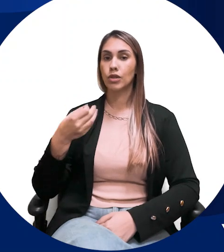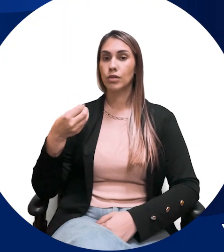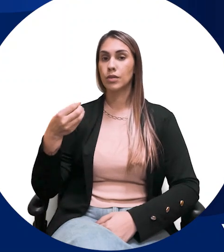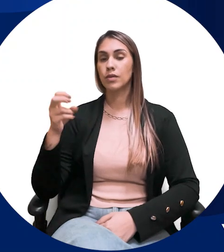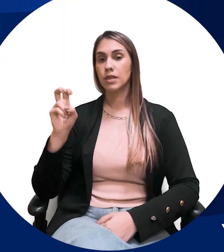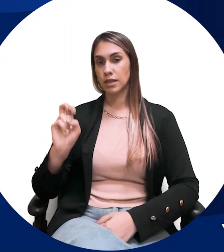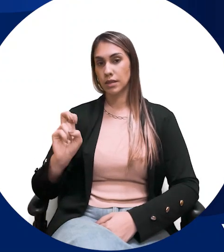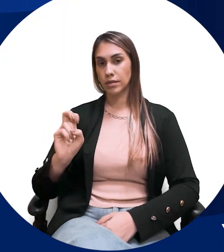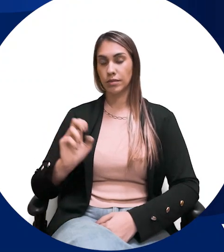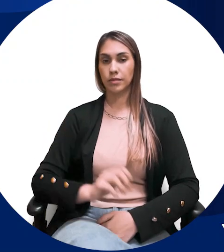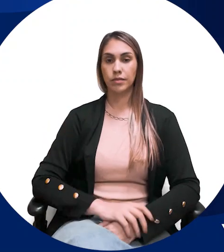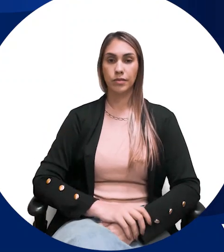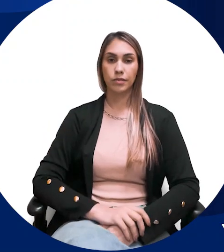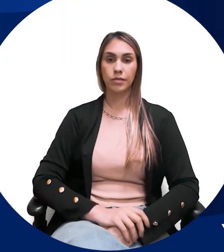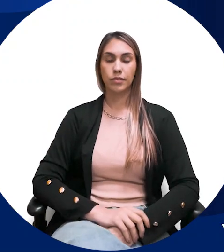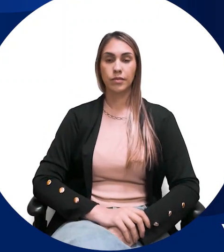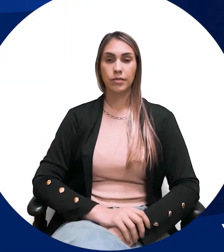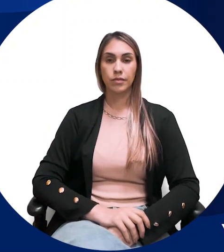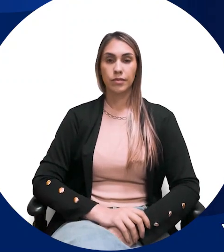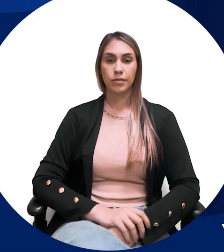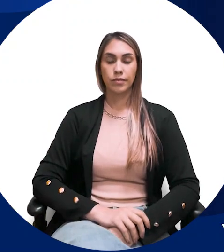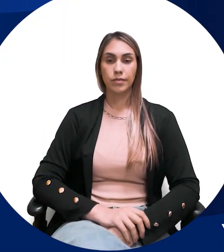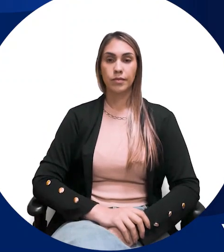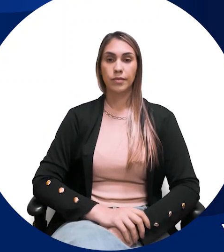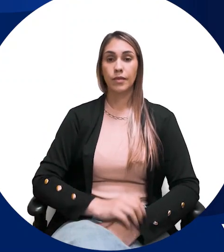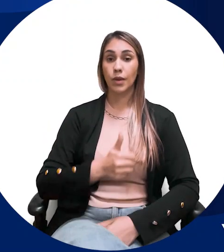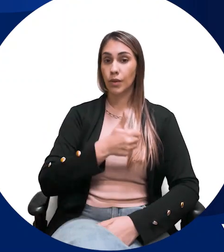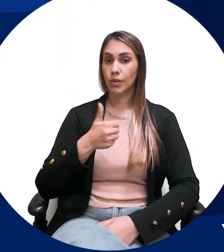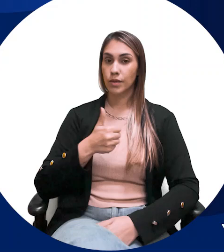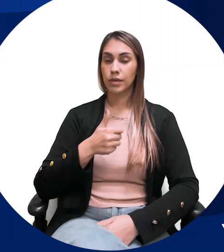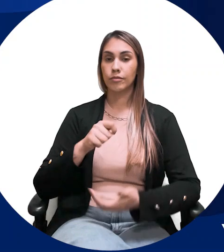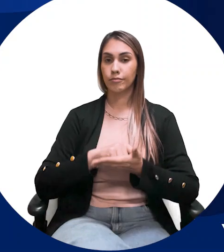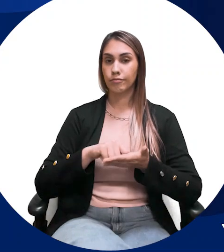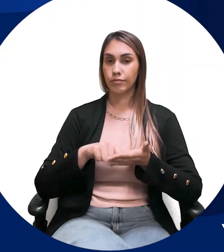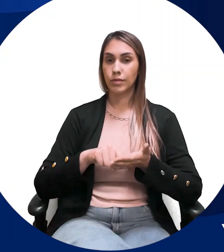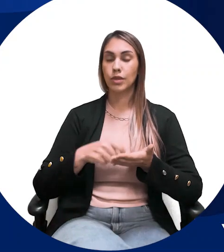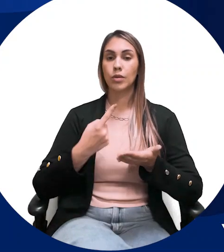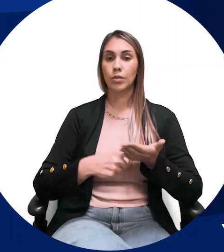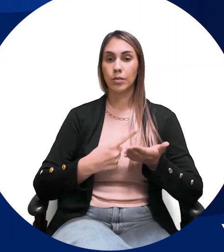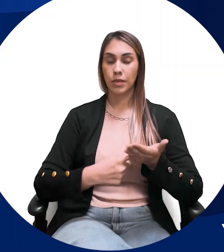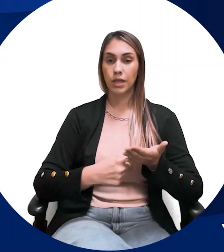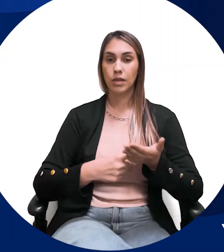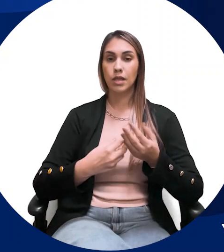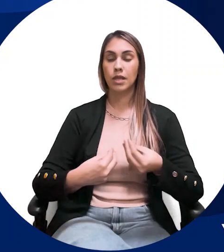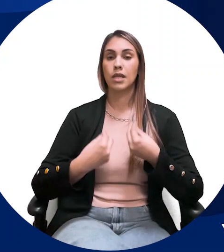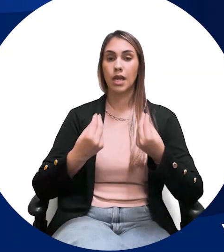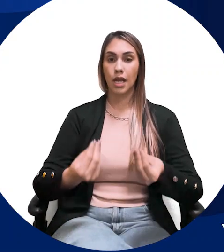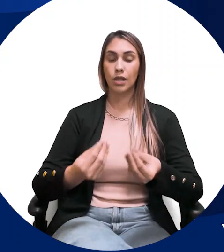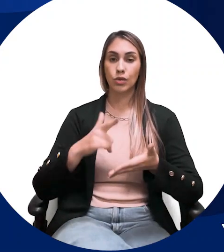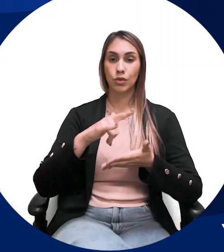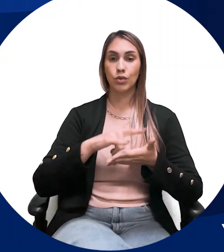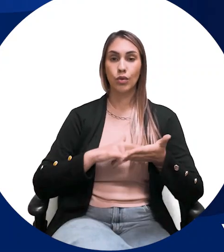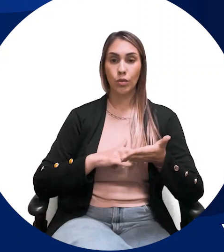6.481/2005, sob pena de ressarcimento aos cofres públicos. 11. Termo de compromisso de monitoramento